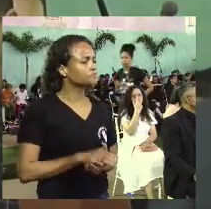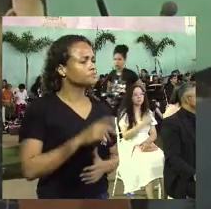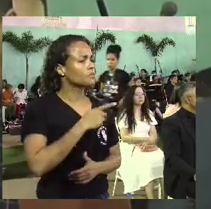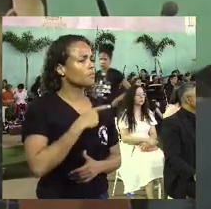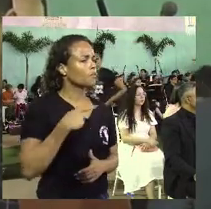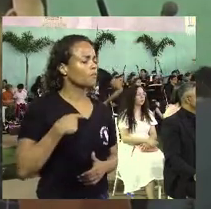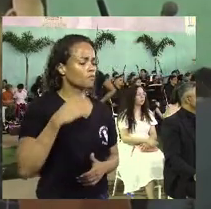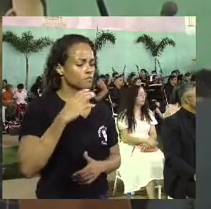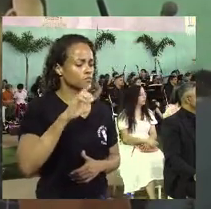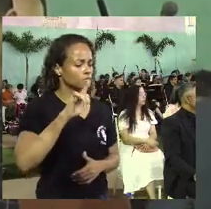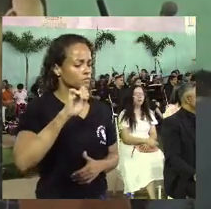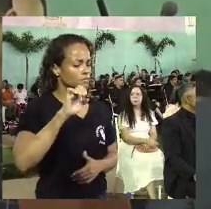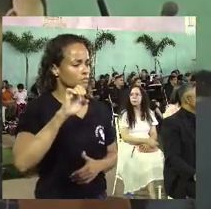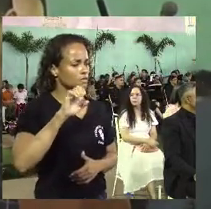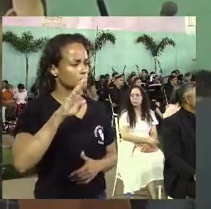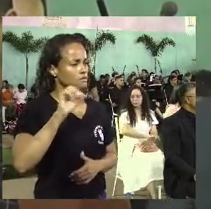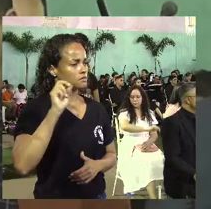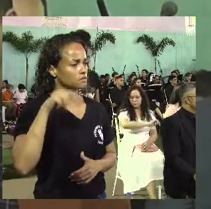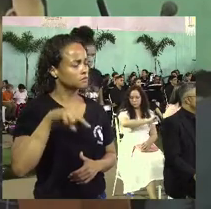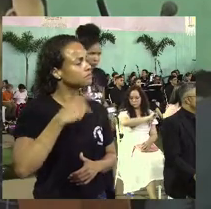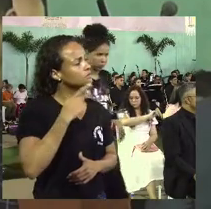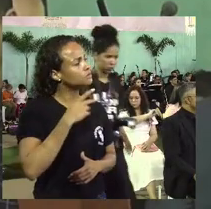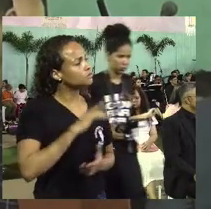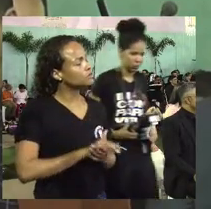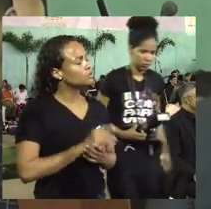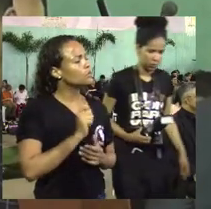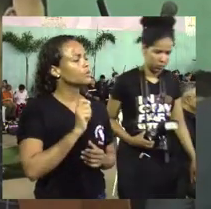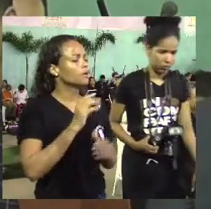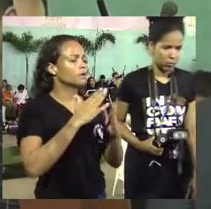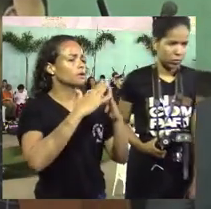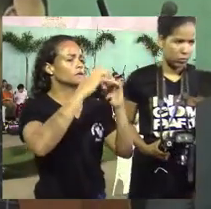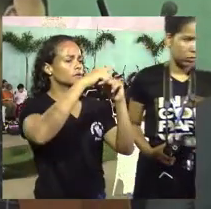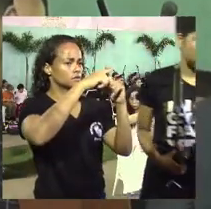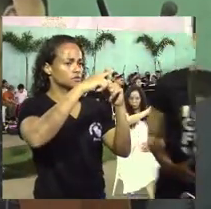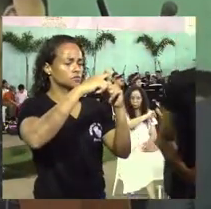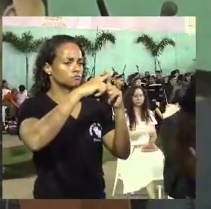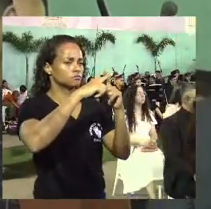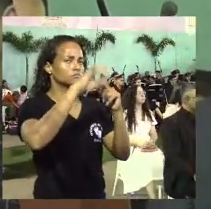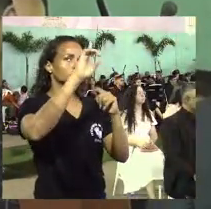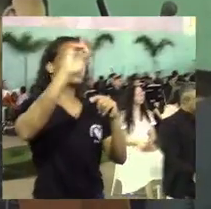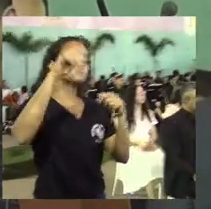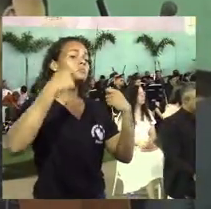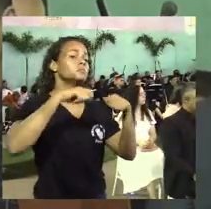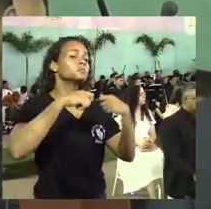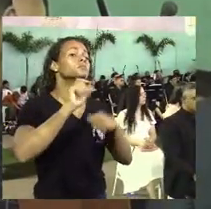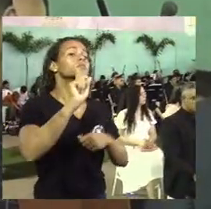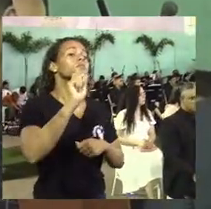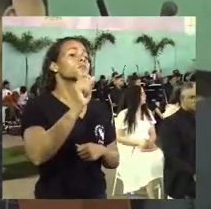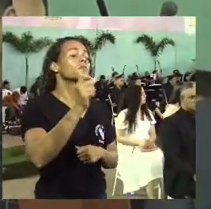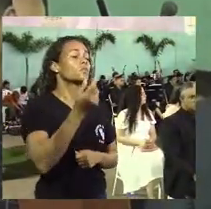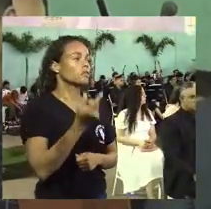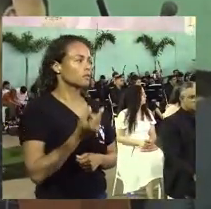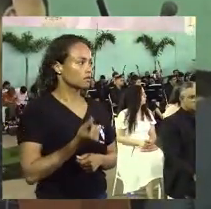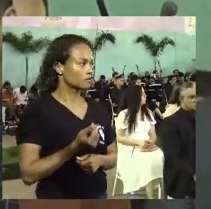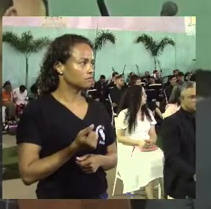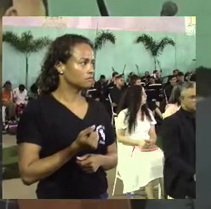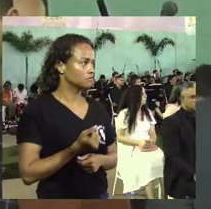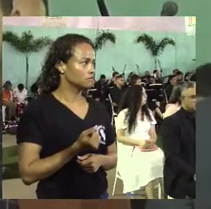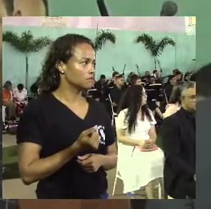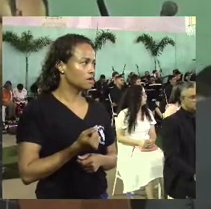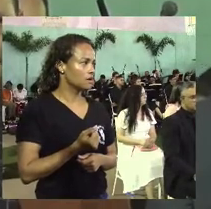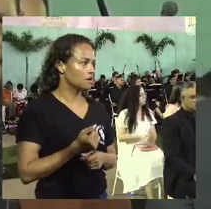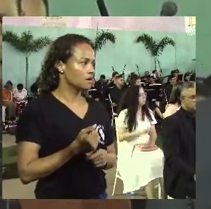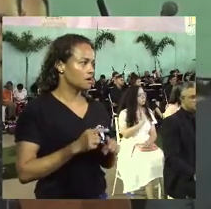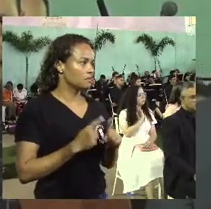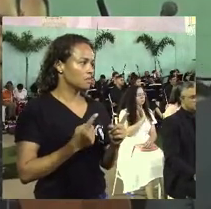Kleberson que é a igreja do senhor precisa do seu dinheiro a do senhor não